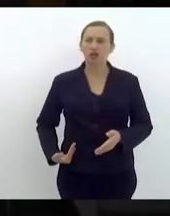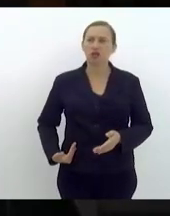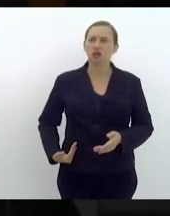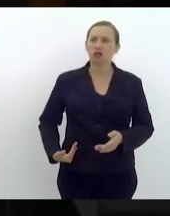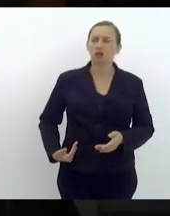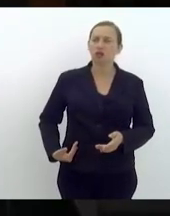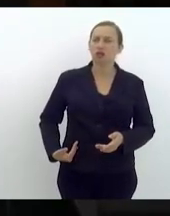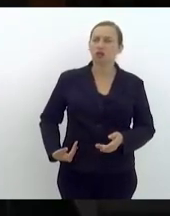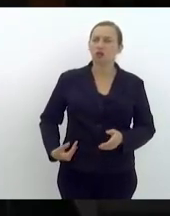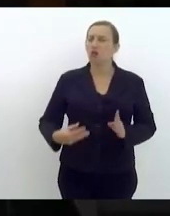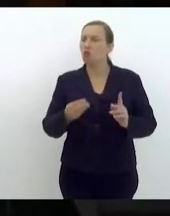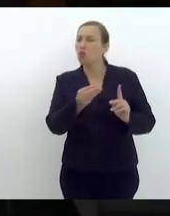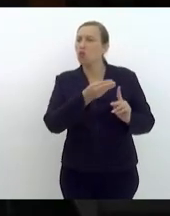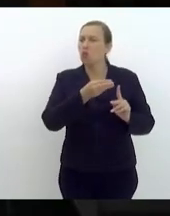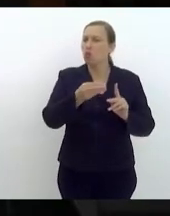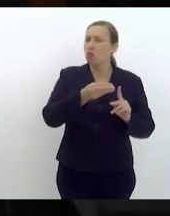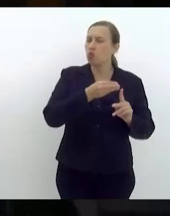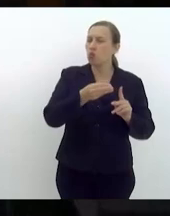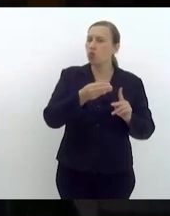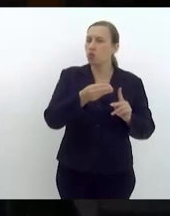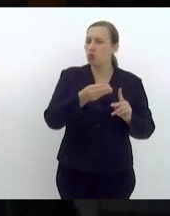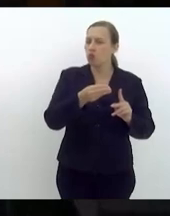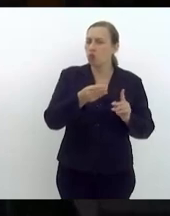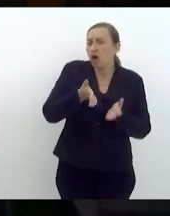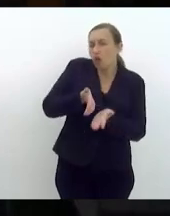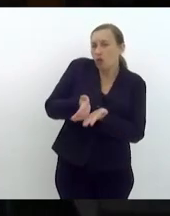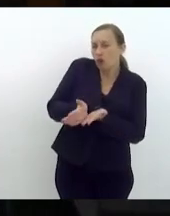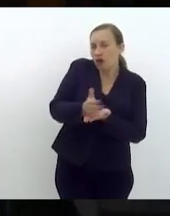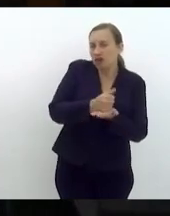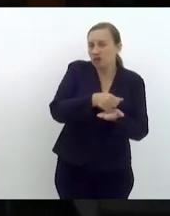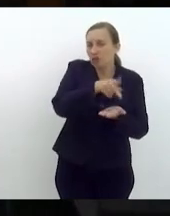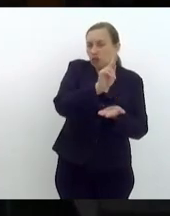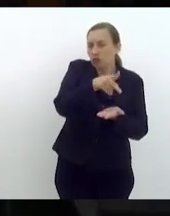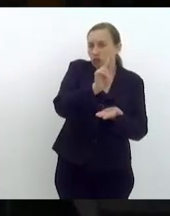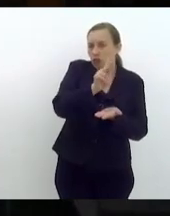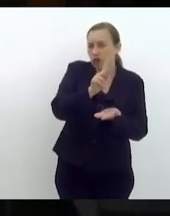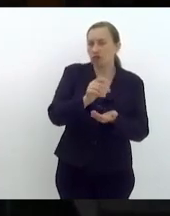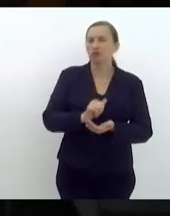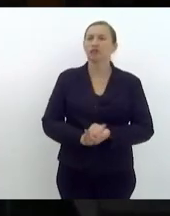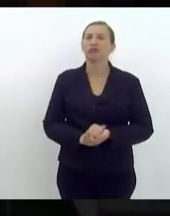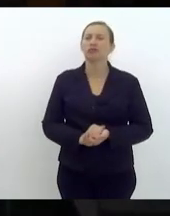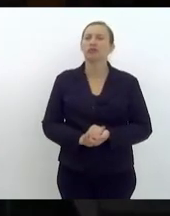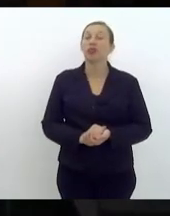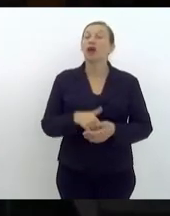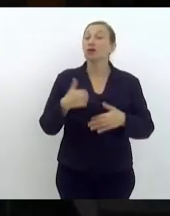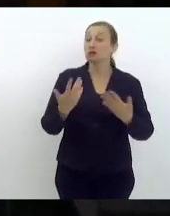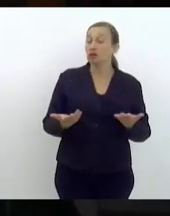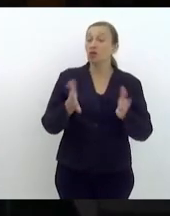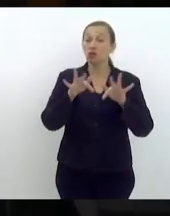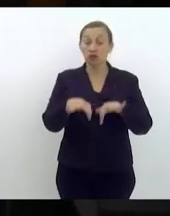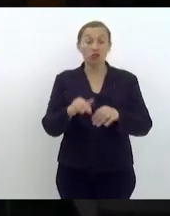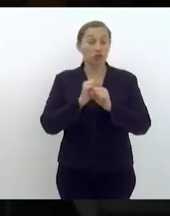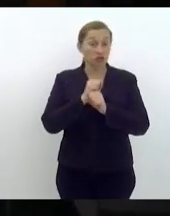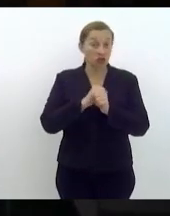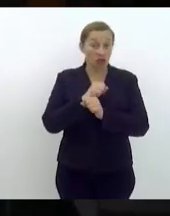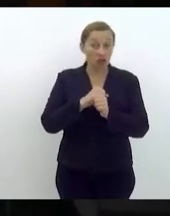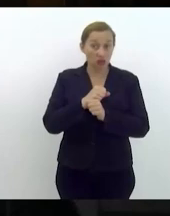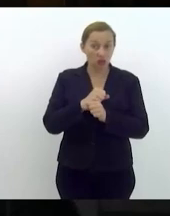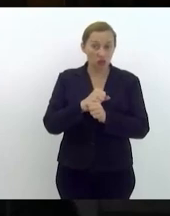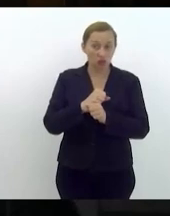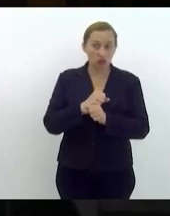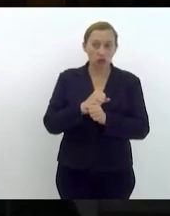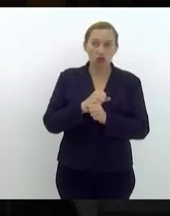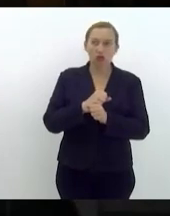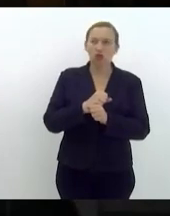vulnerável as oscilações da arrecadação com royalty participações então ao final desse ano com